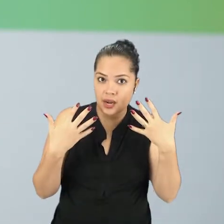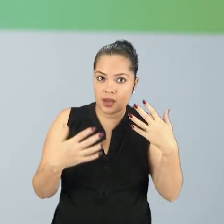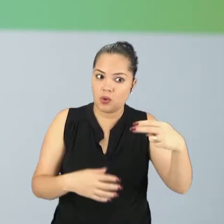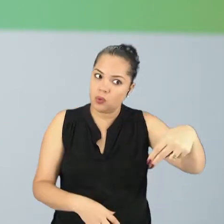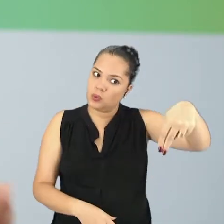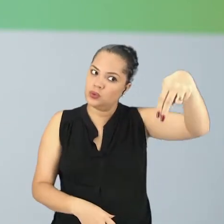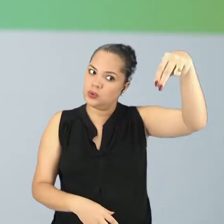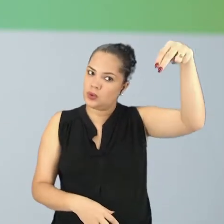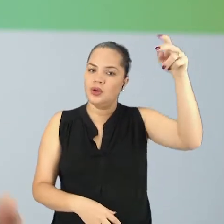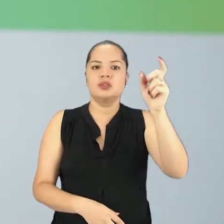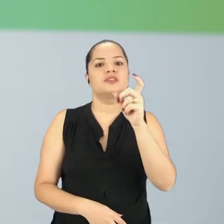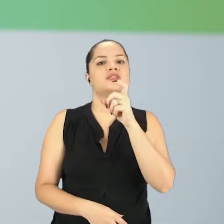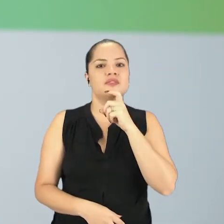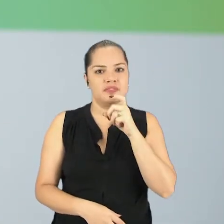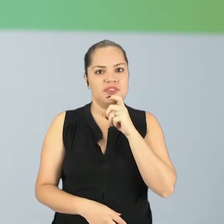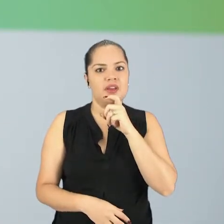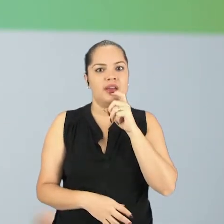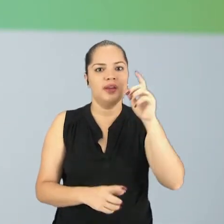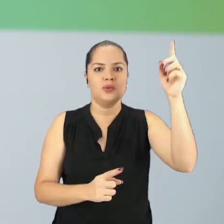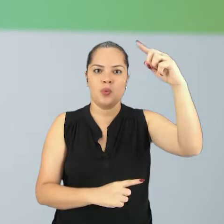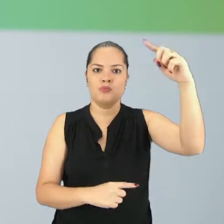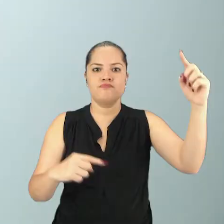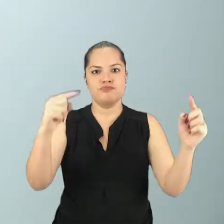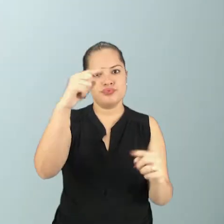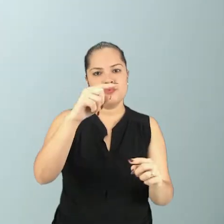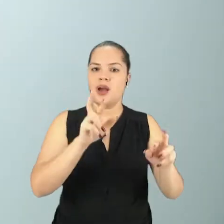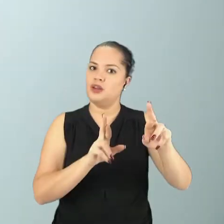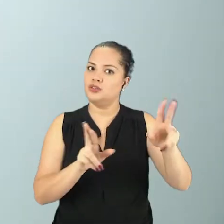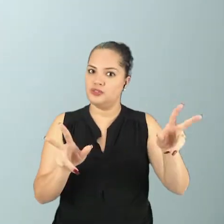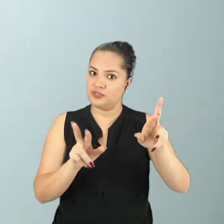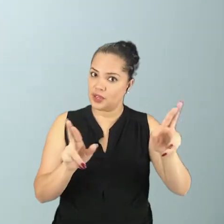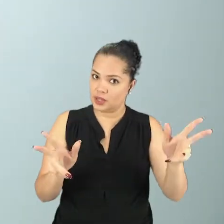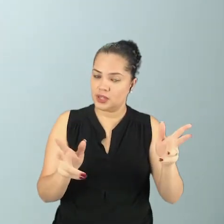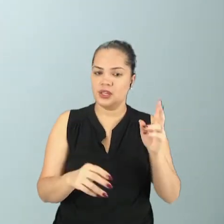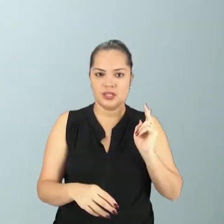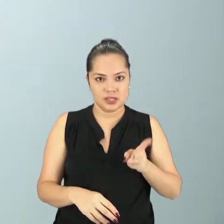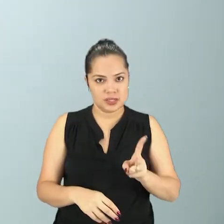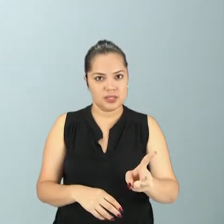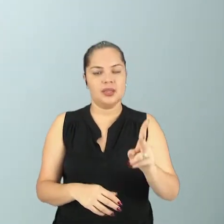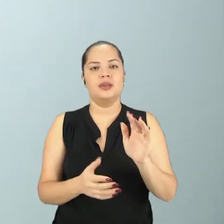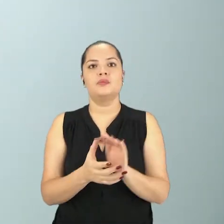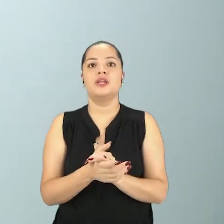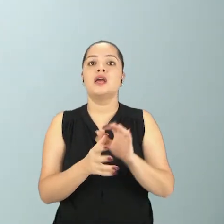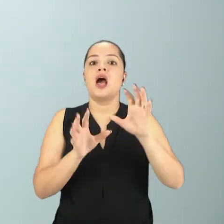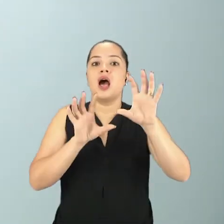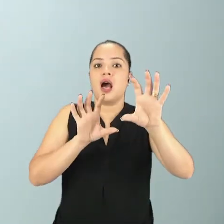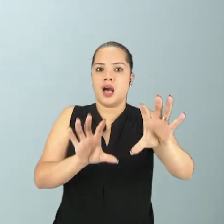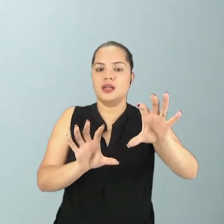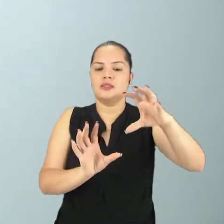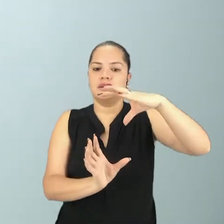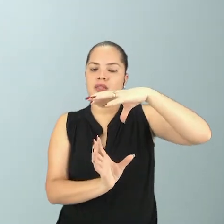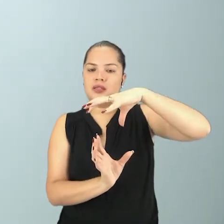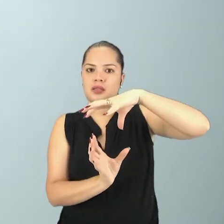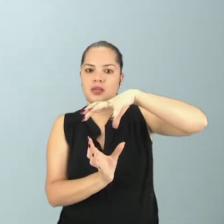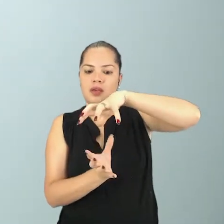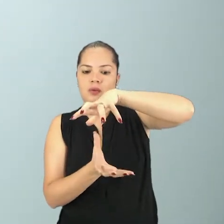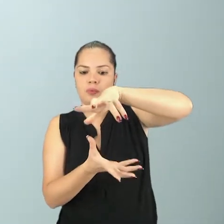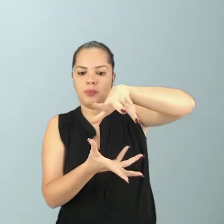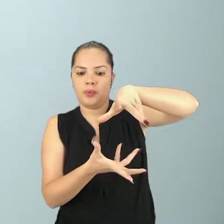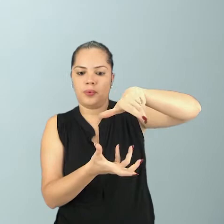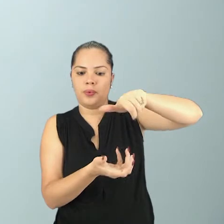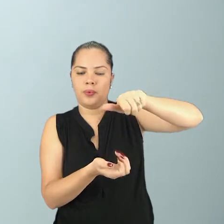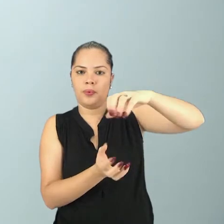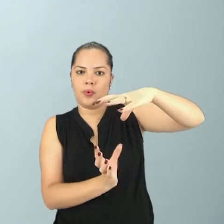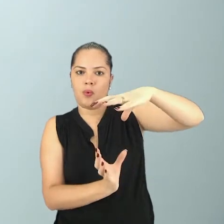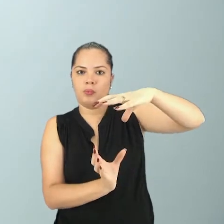tá? As estações são opostas entre os hemisférios, tá? E é no solstício, nesse momento que a Terra está inclinada em seu máximo,